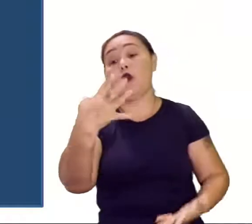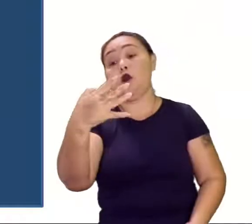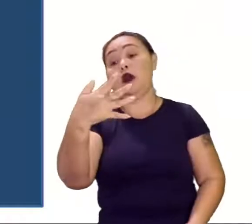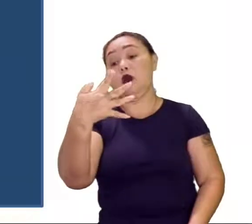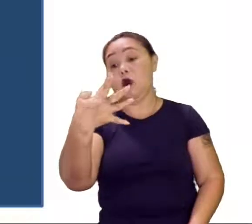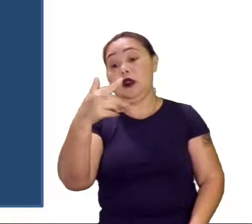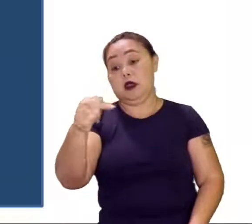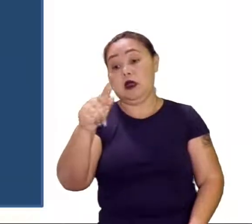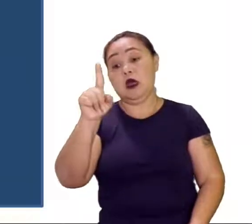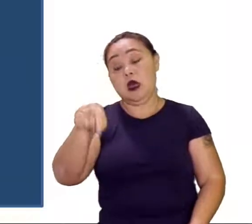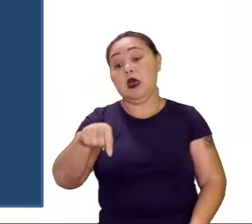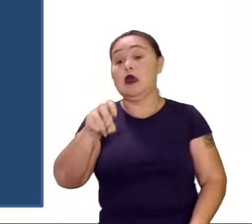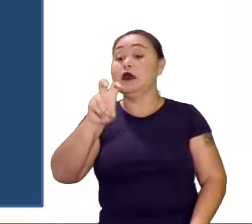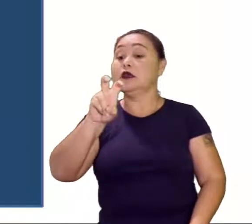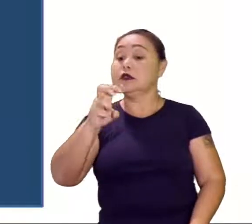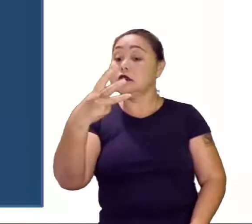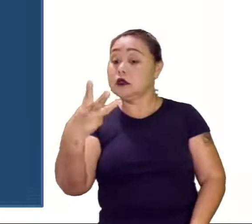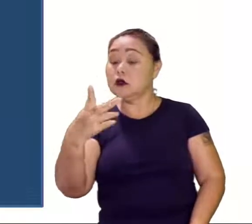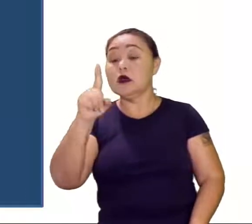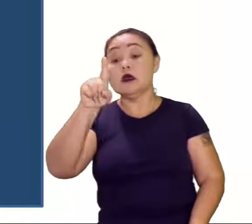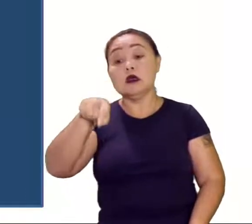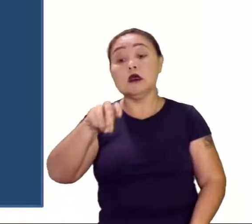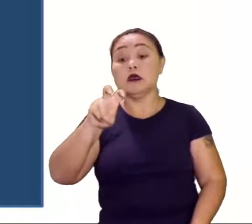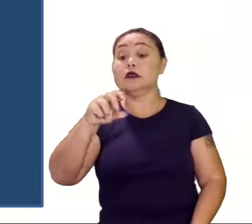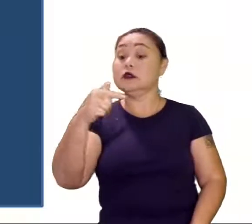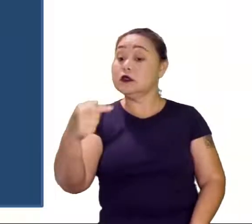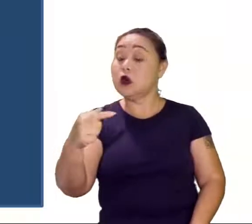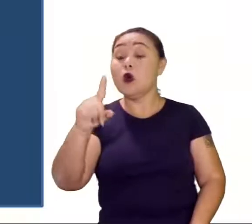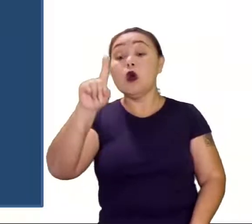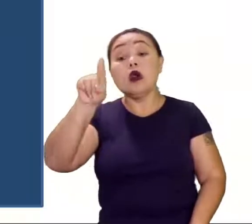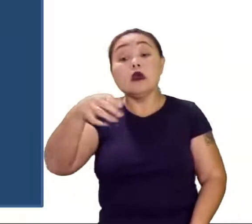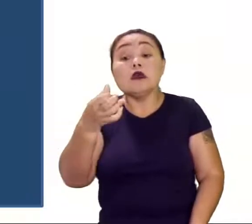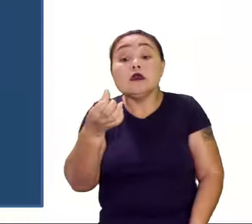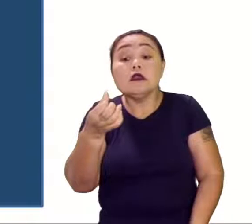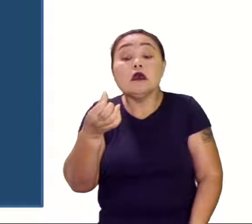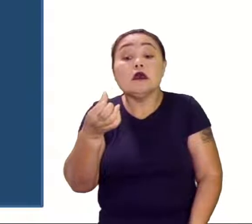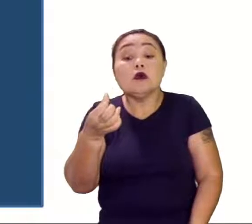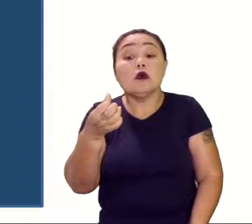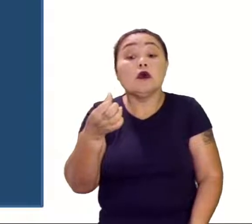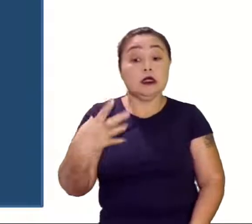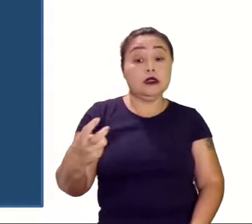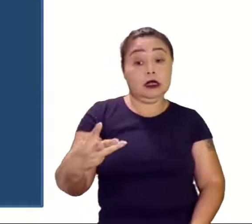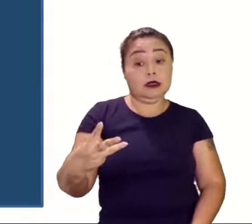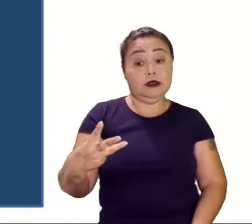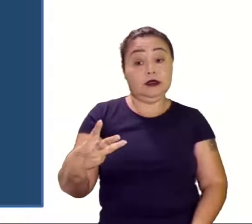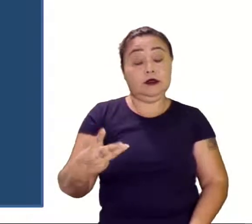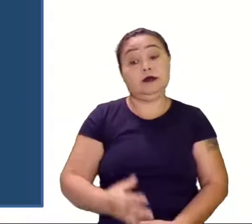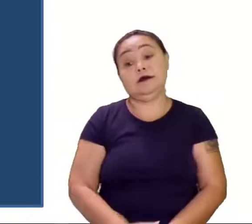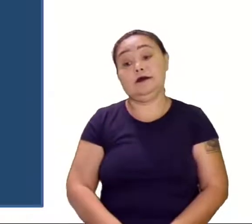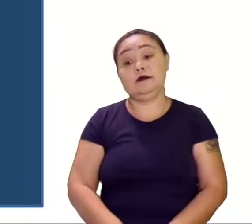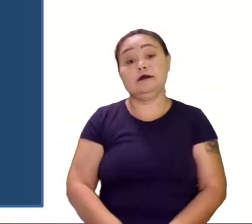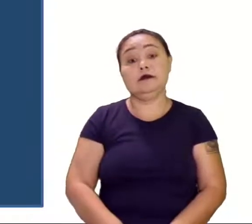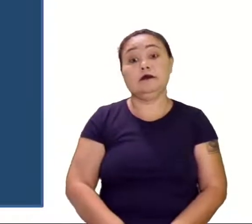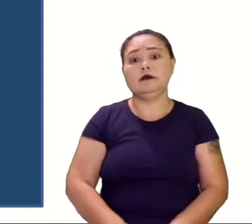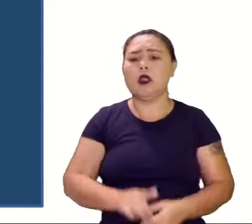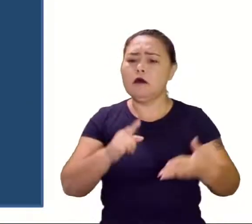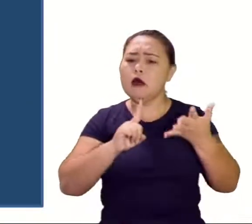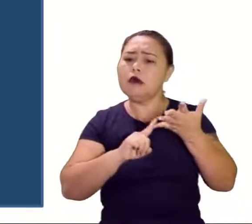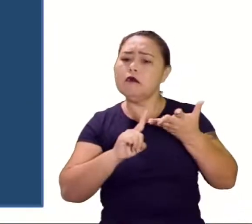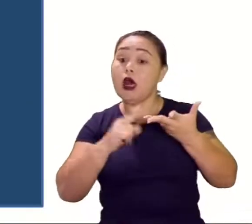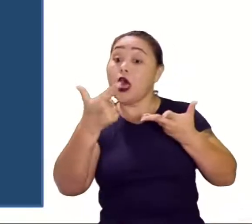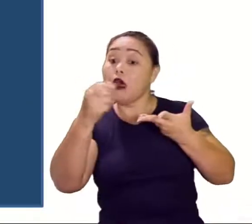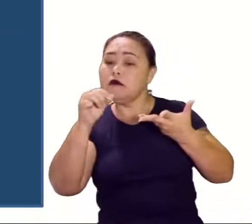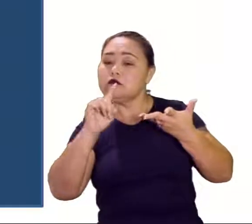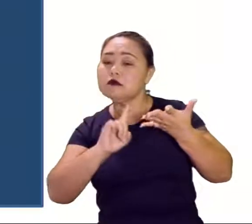47, 53, 57 ou 63? 20º termo. Vamos